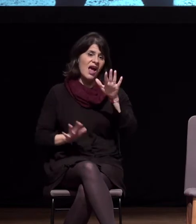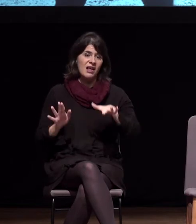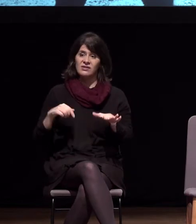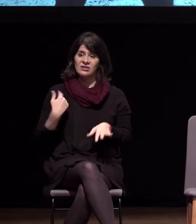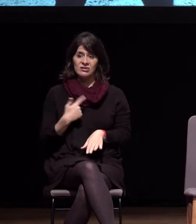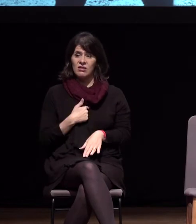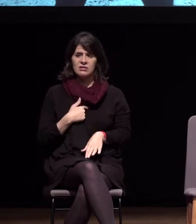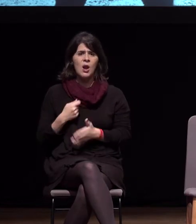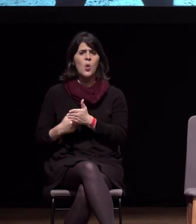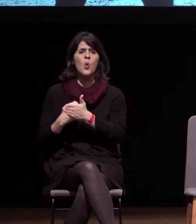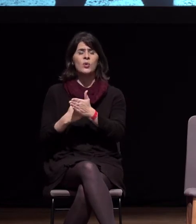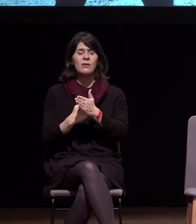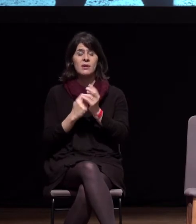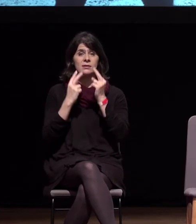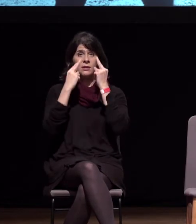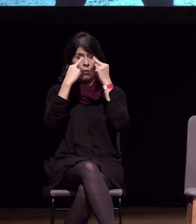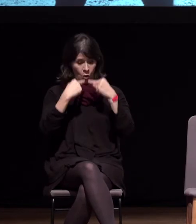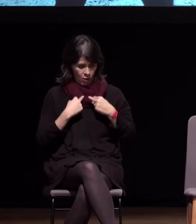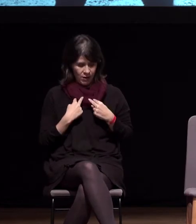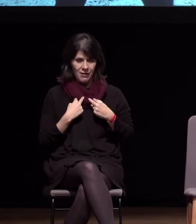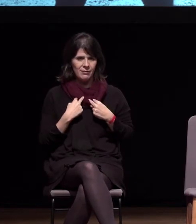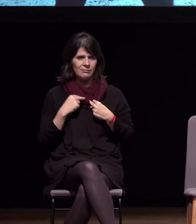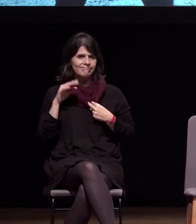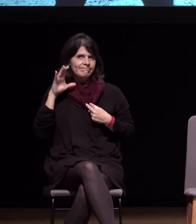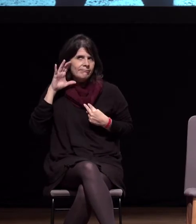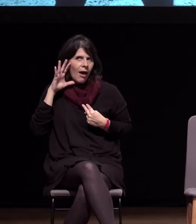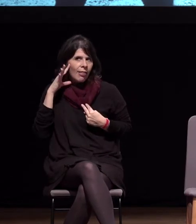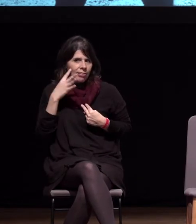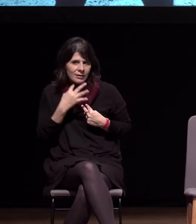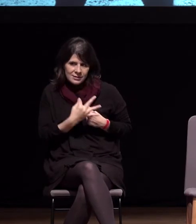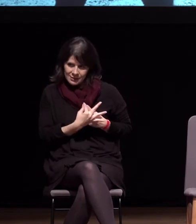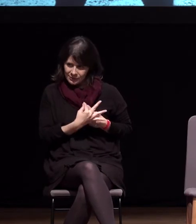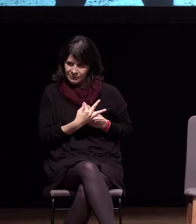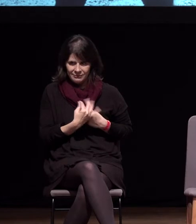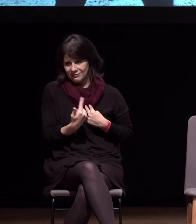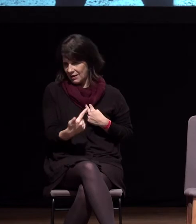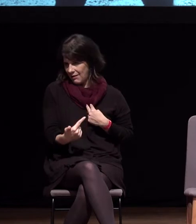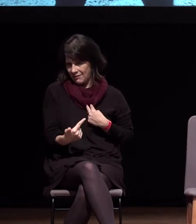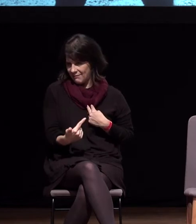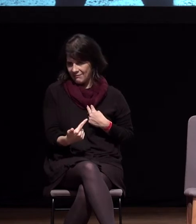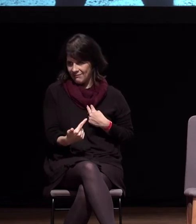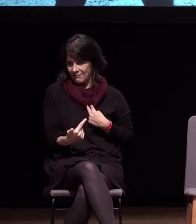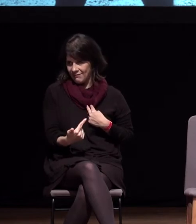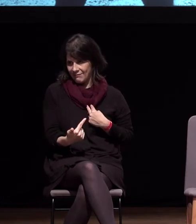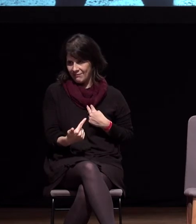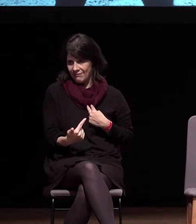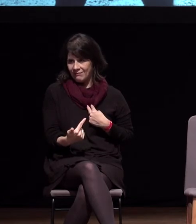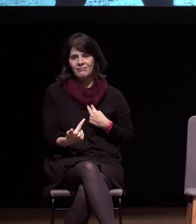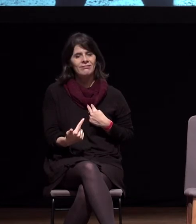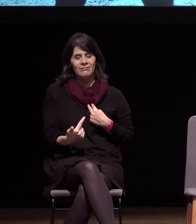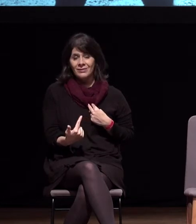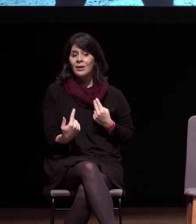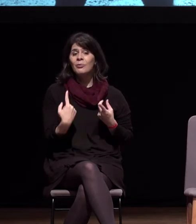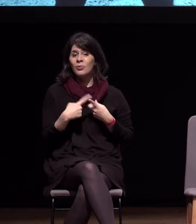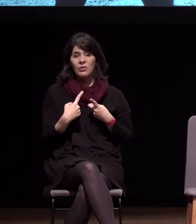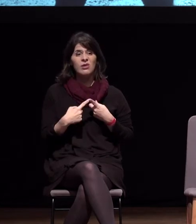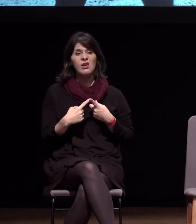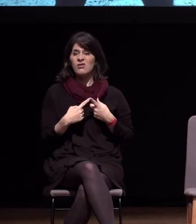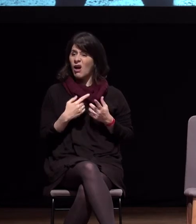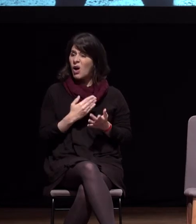né? A gente não treina essa escuta. De todos os lados. Porque a gente está tão acostumados a